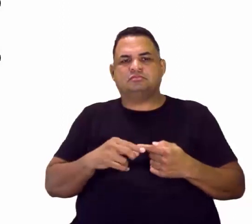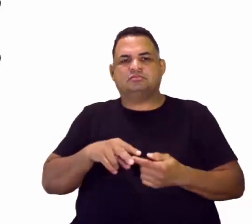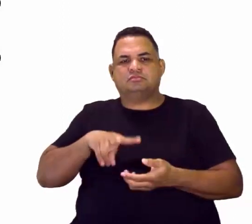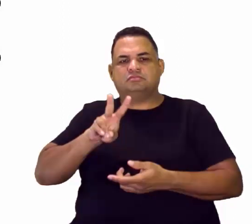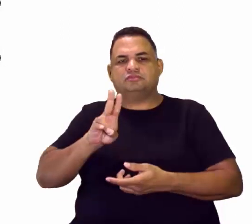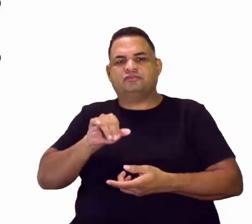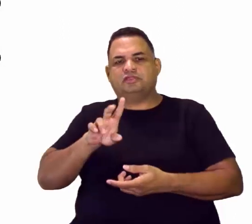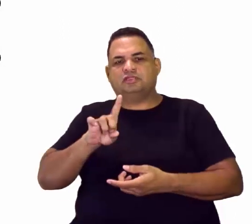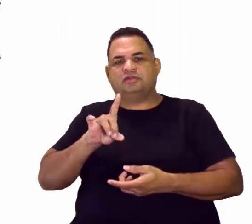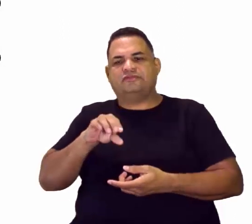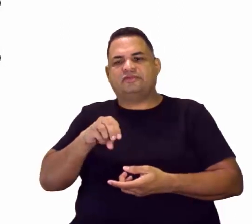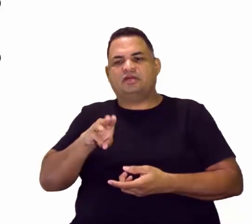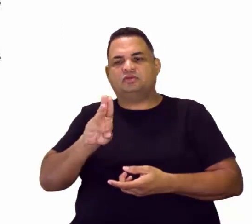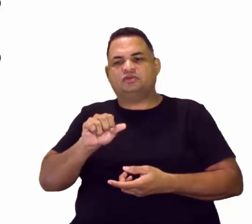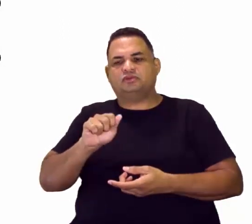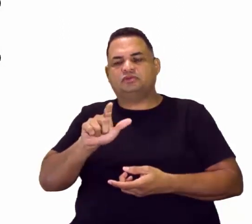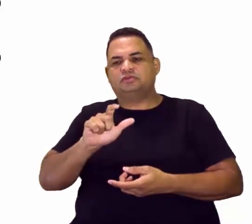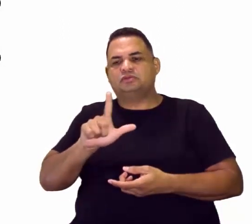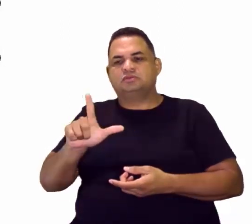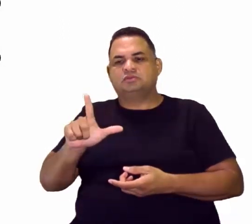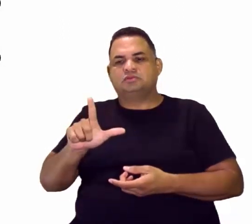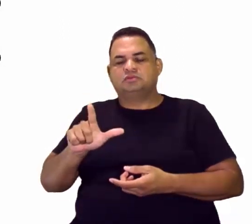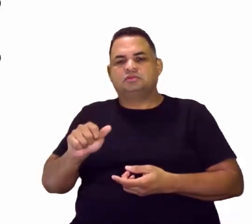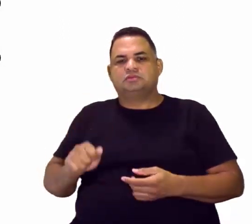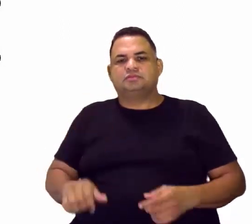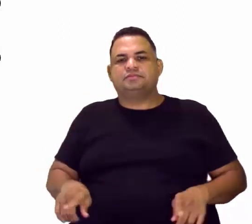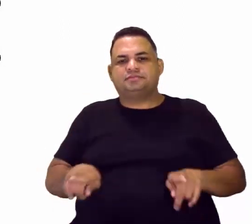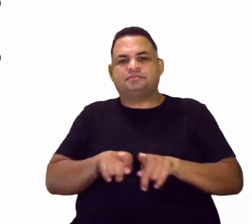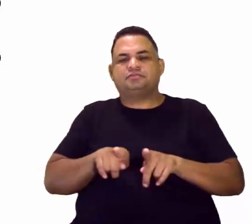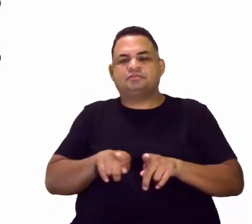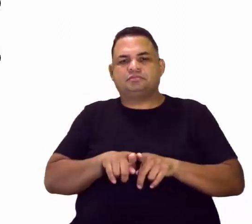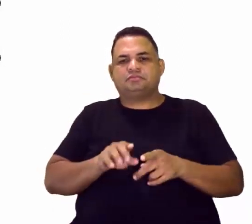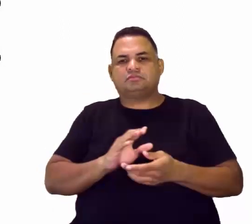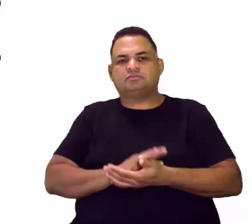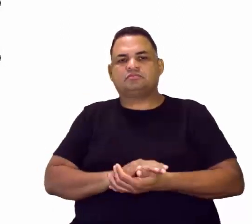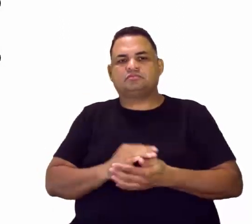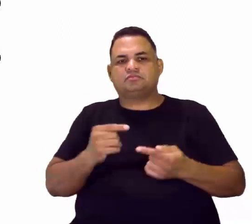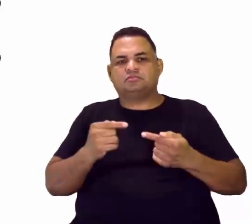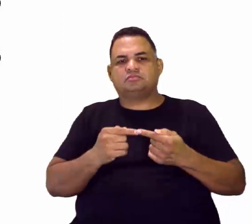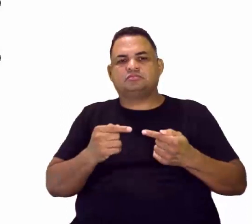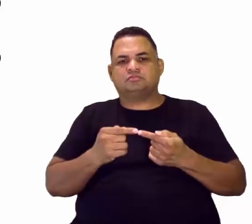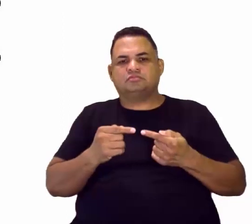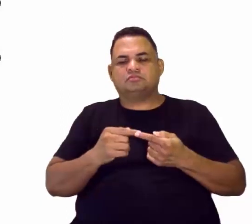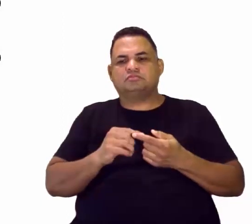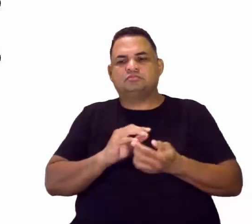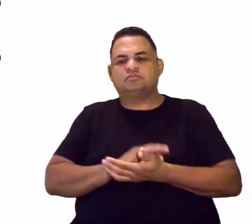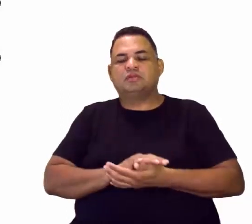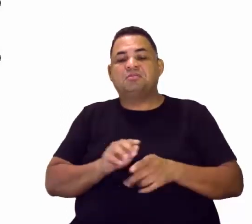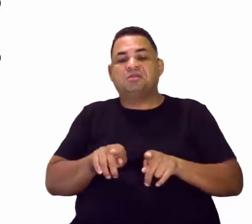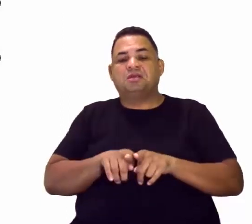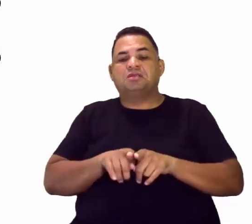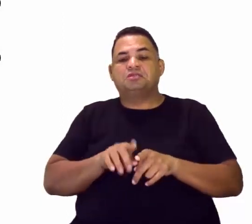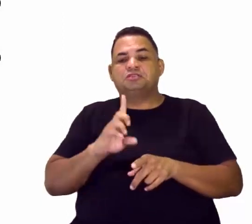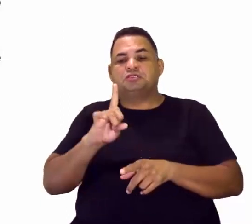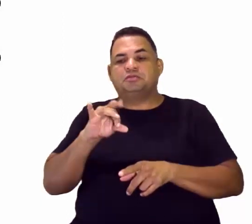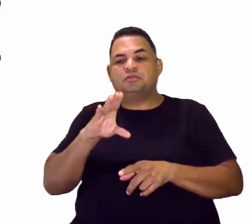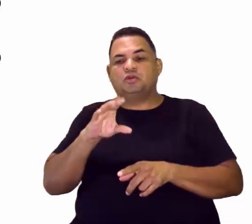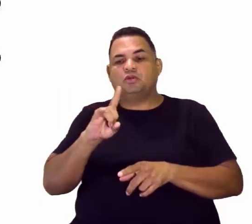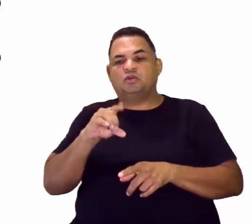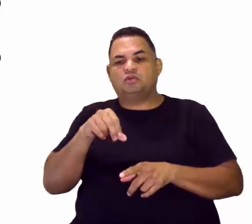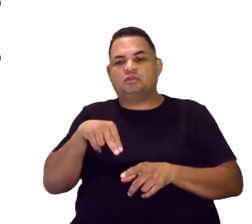Van der Waals. Lembram que nós falamos que ela também é chamada de ligação de dipolo induzido? E aí nós não